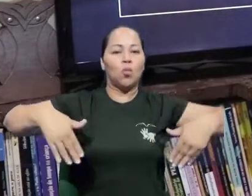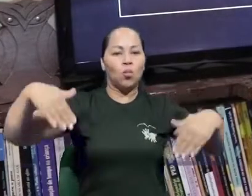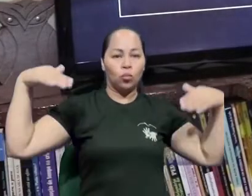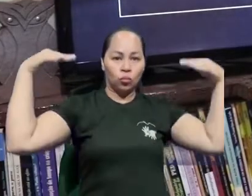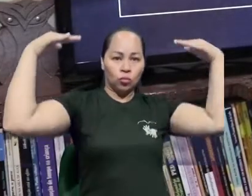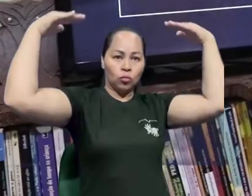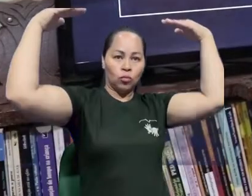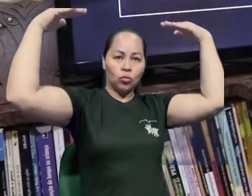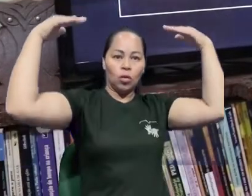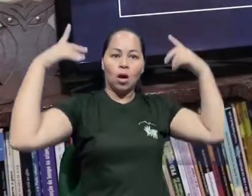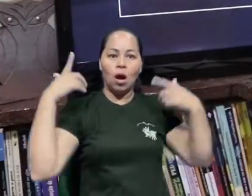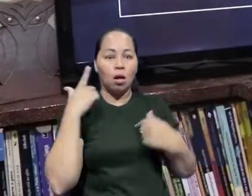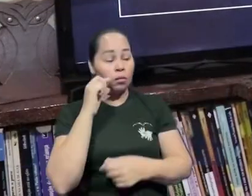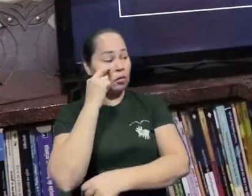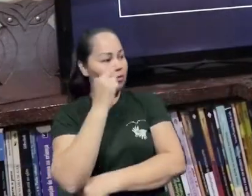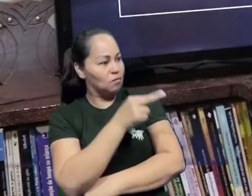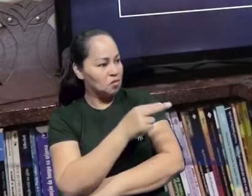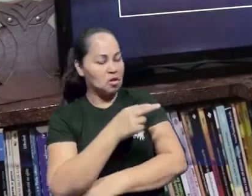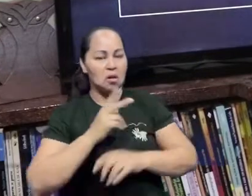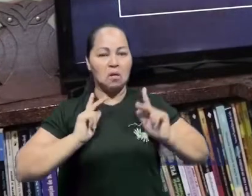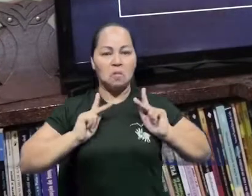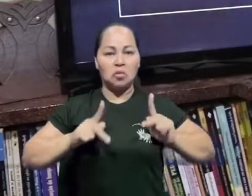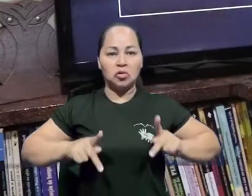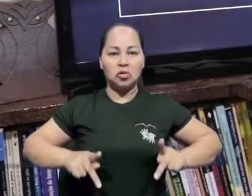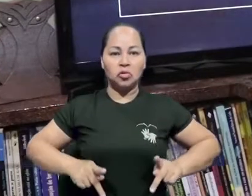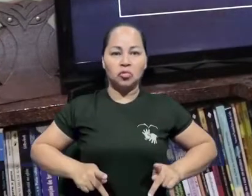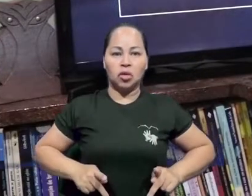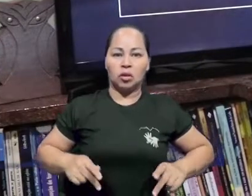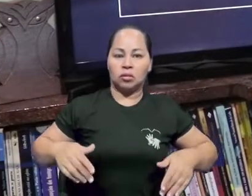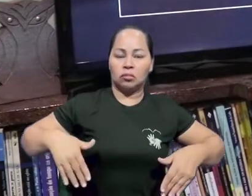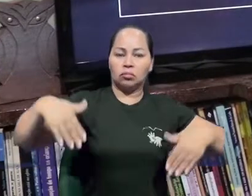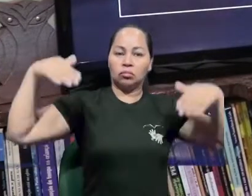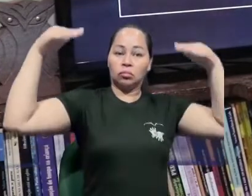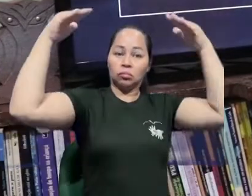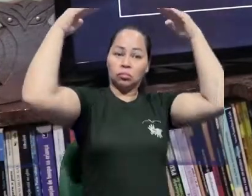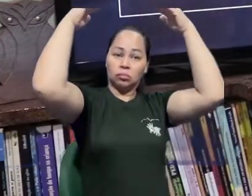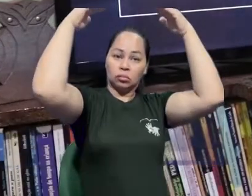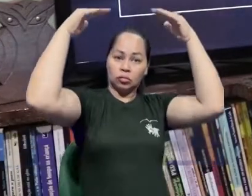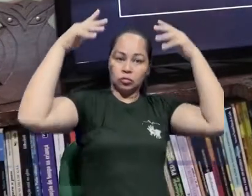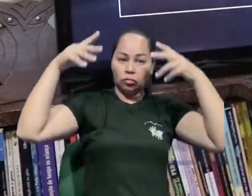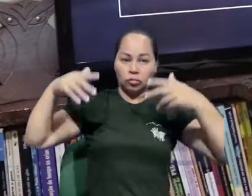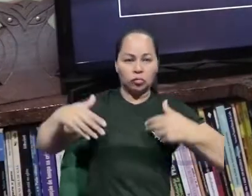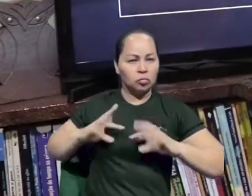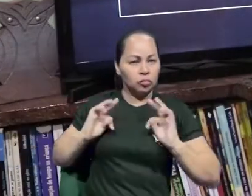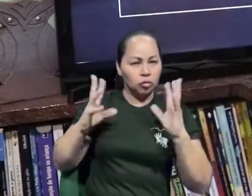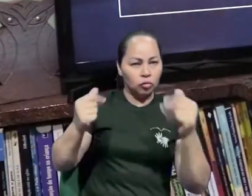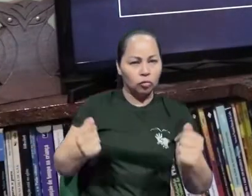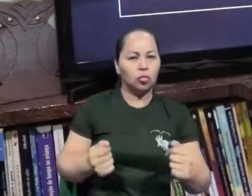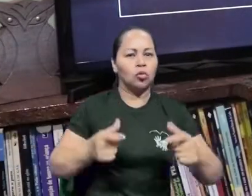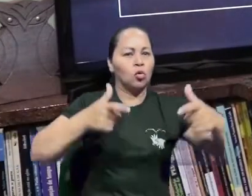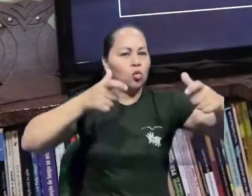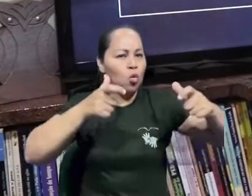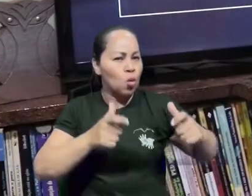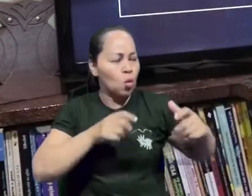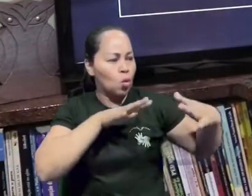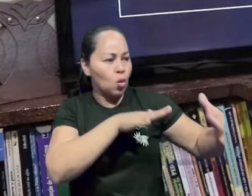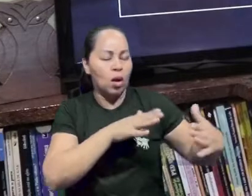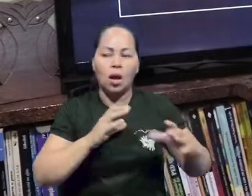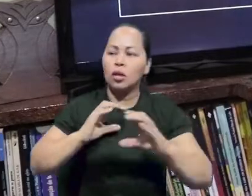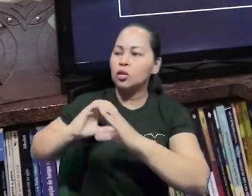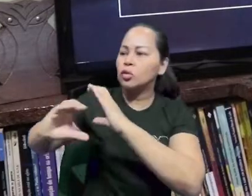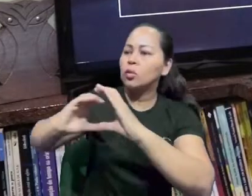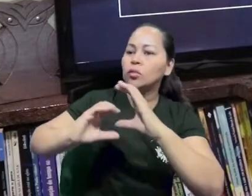postura dela melhorou bastante, né? Não só a postura corporal, mas a postura de se colocar, né, nos ambientes e